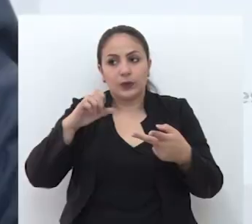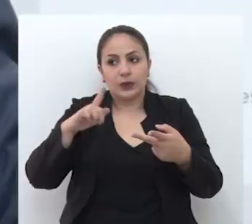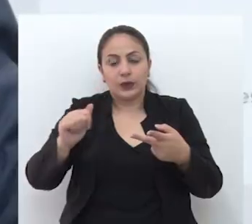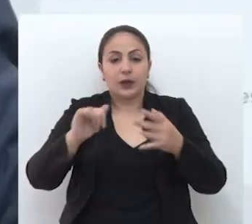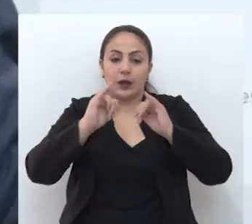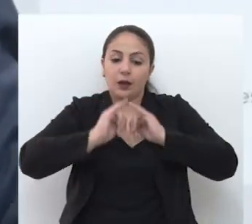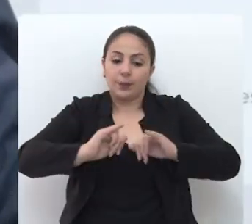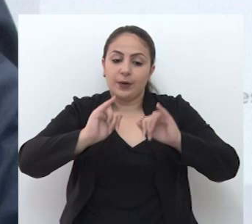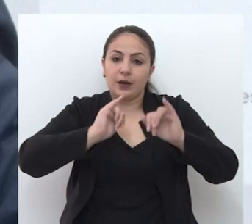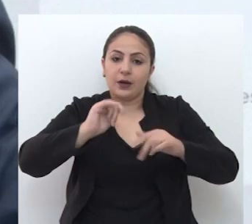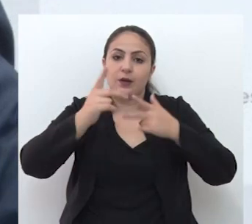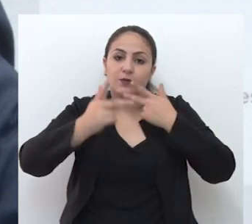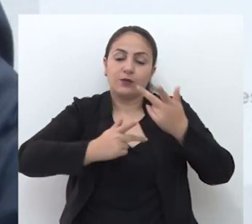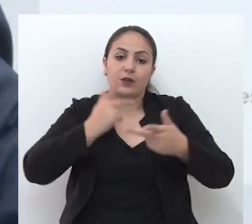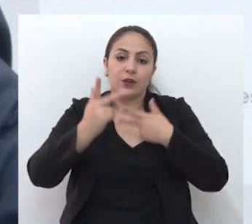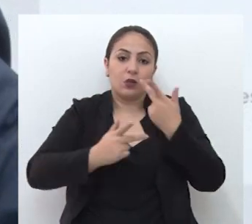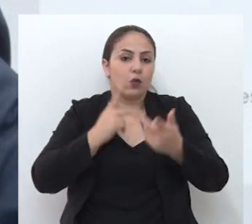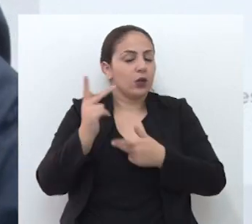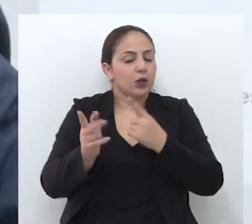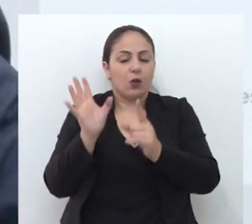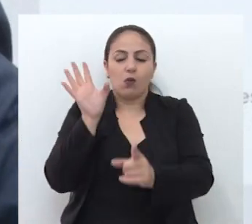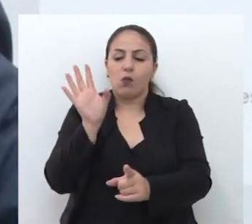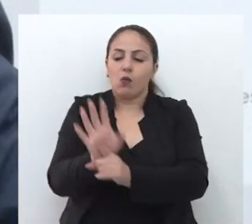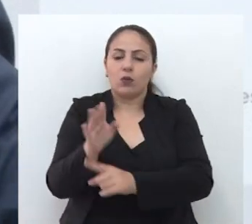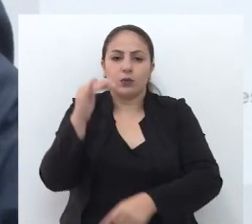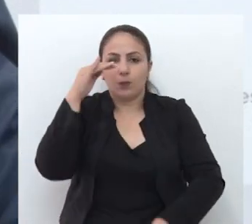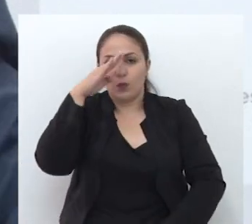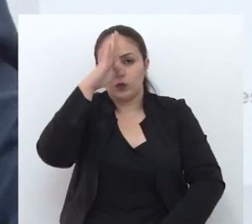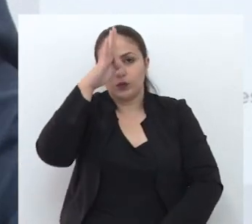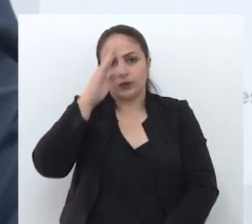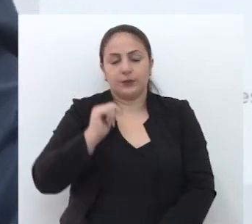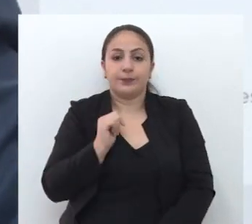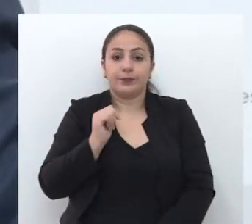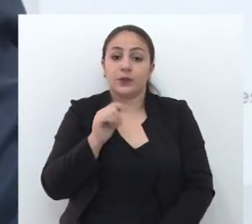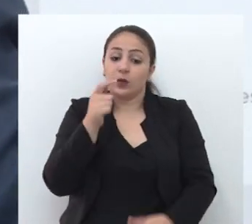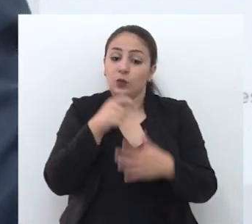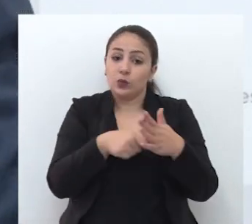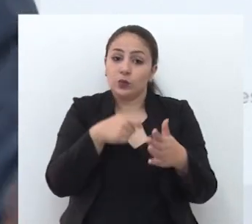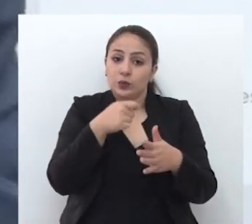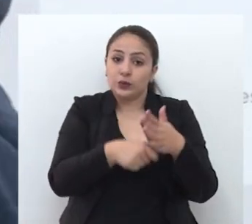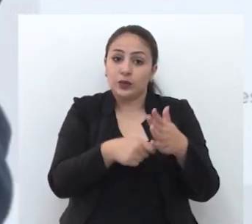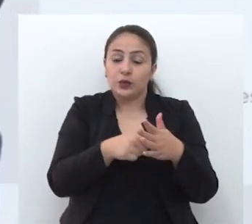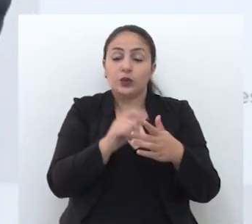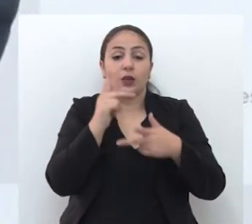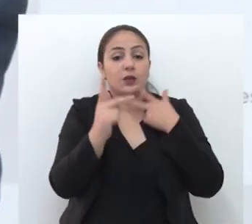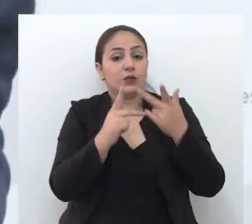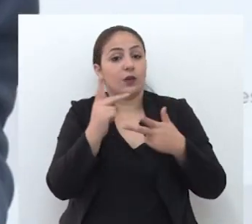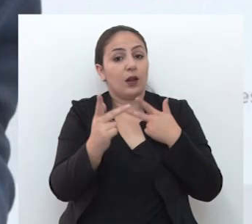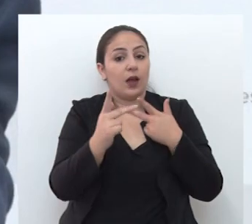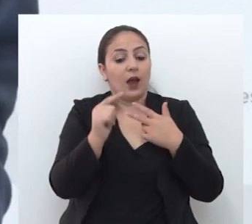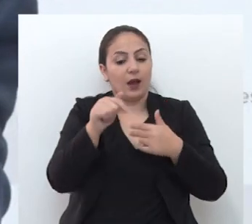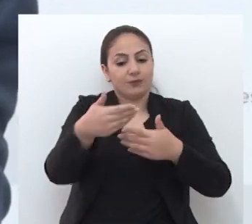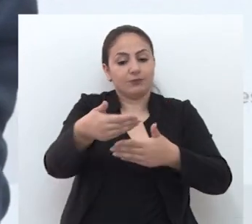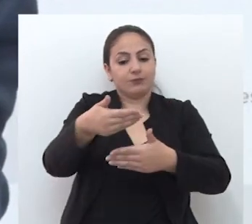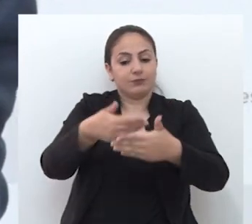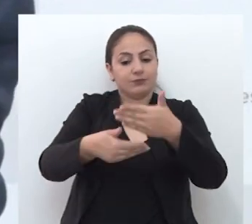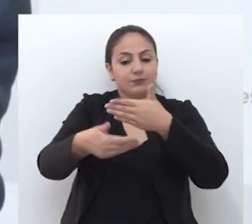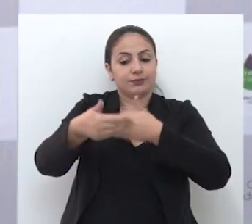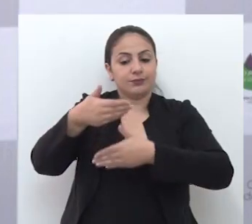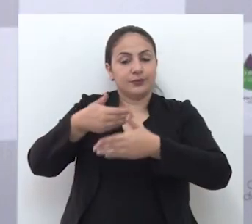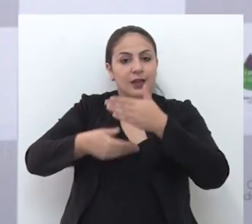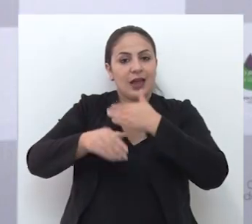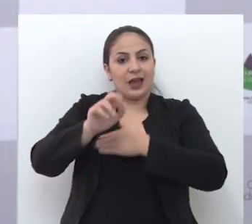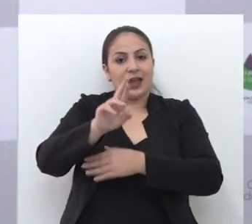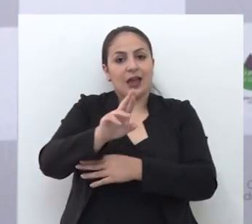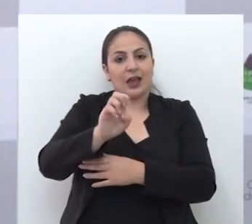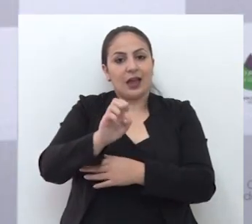campanha e afirmou que será oposição ao governo de Bolsonaro, lutando contra o que ele chama de retrocesso.